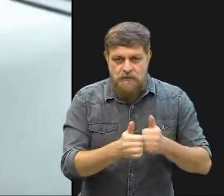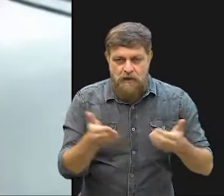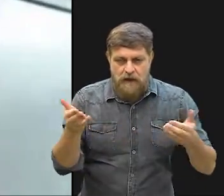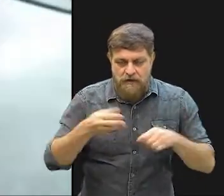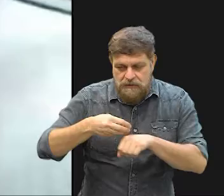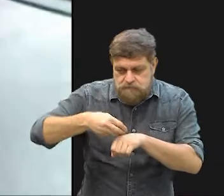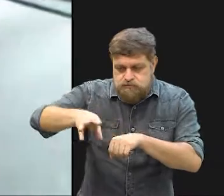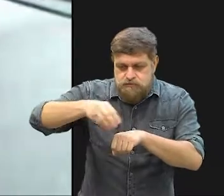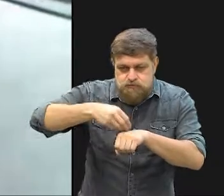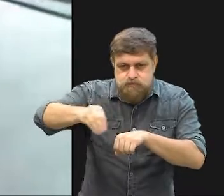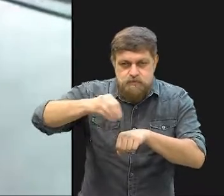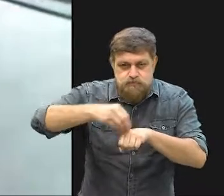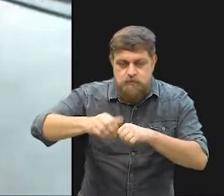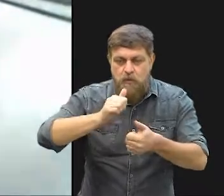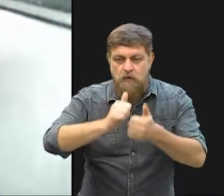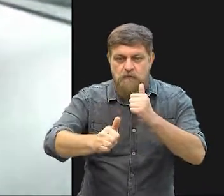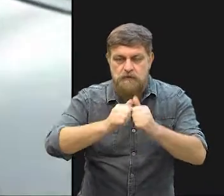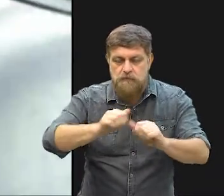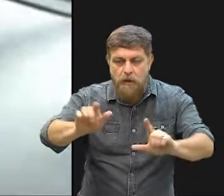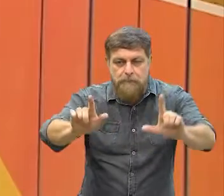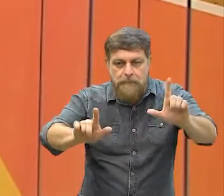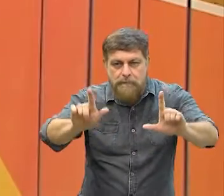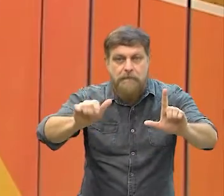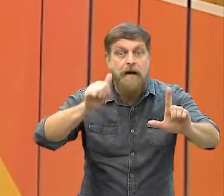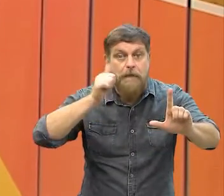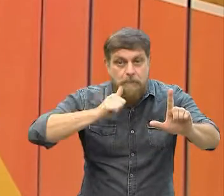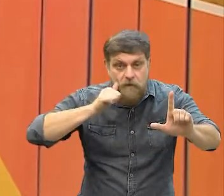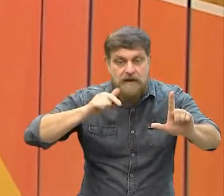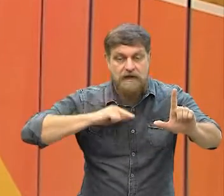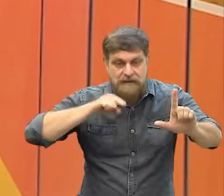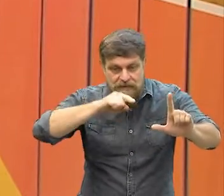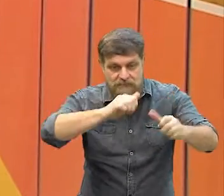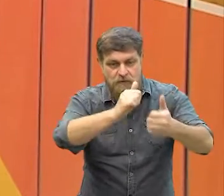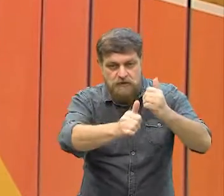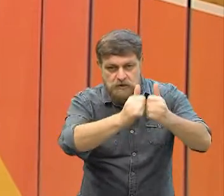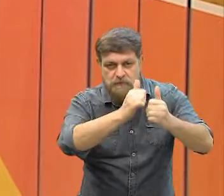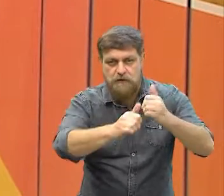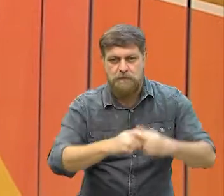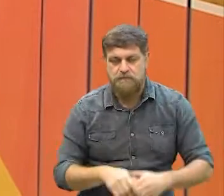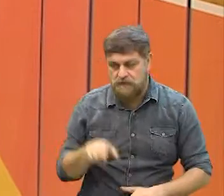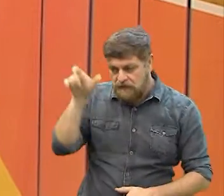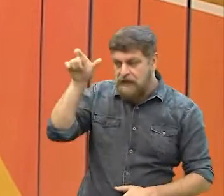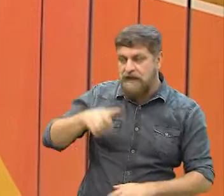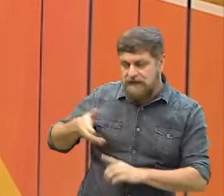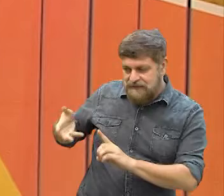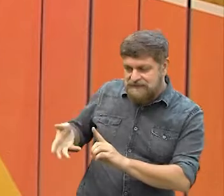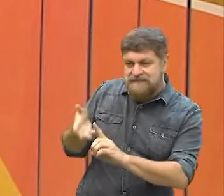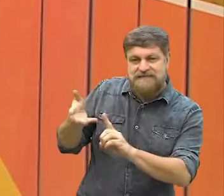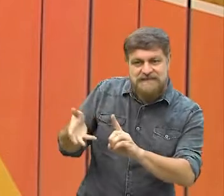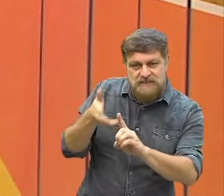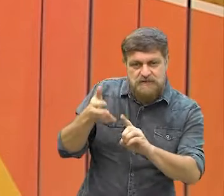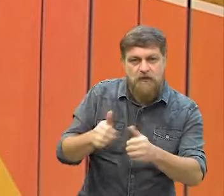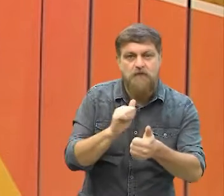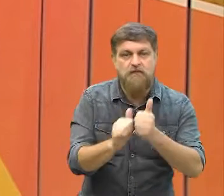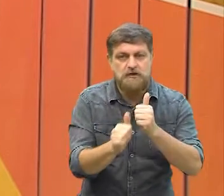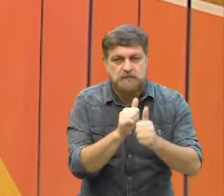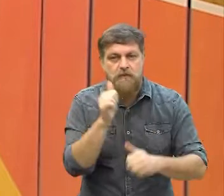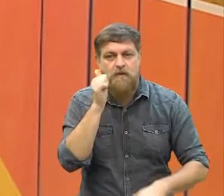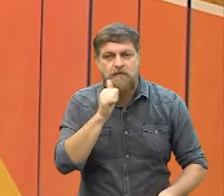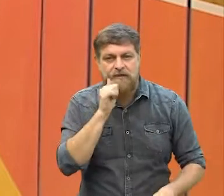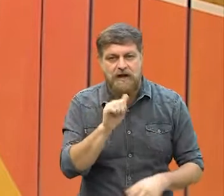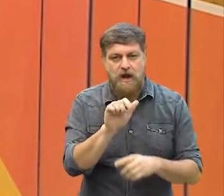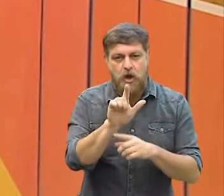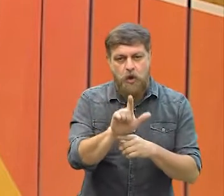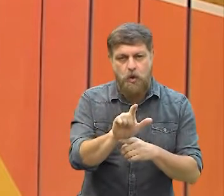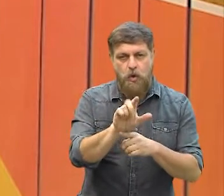passando cada vez mais o futebol feminino, né? Sem sombra de dúvidas, né? Ele foi um grande incentivador do futebol feminino,